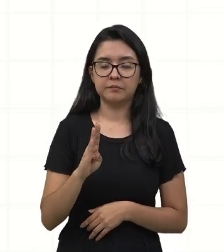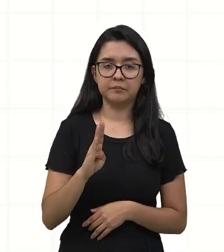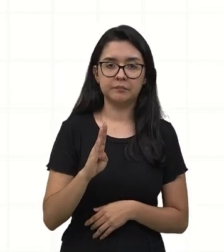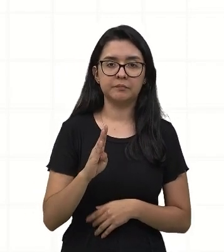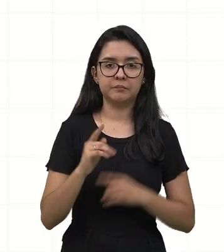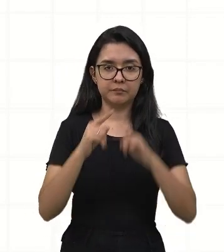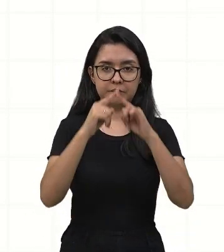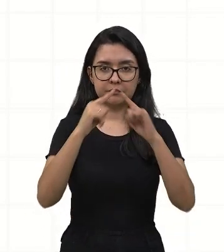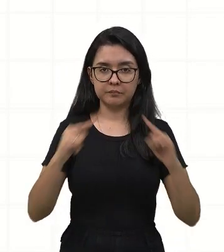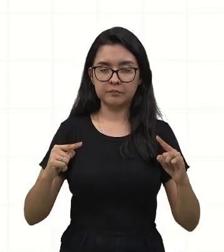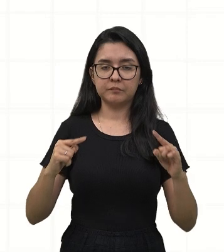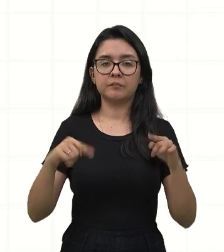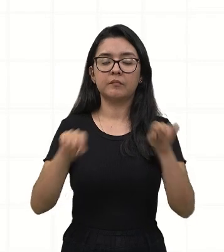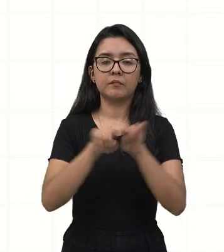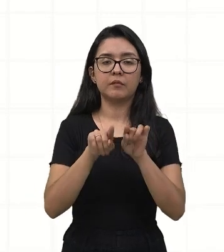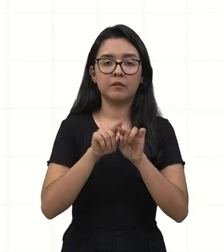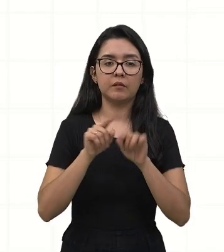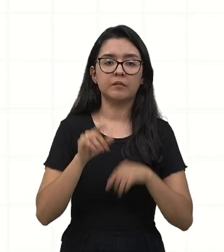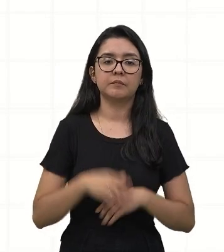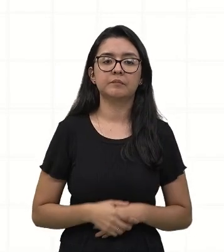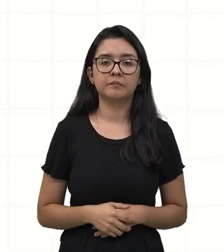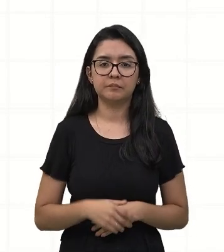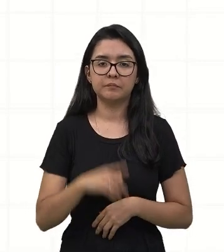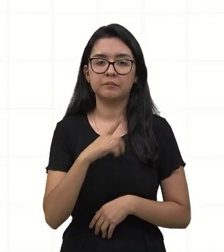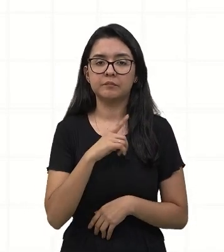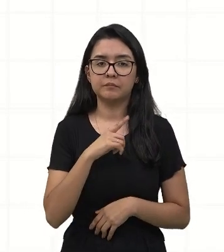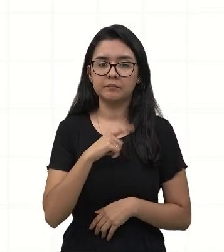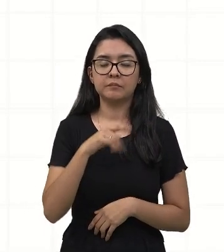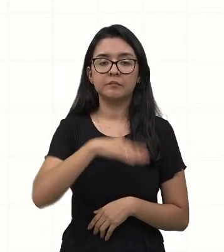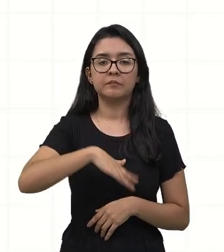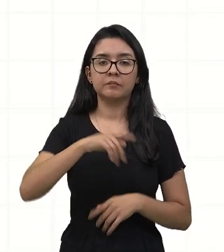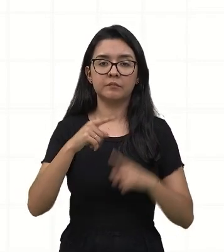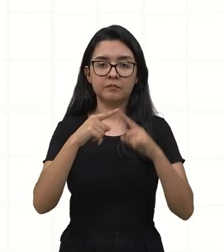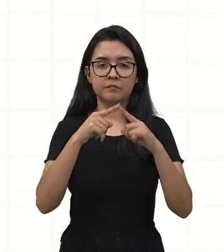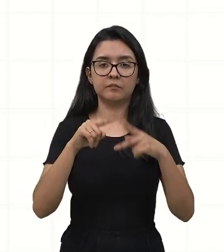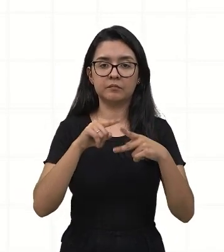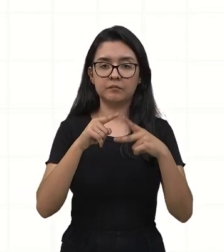legal? E o ângulo, na verdade, ele é o espaço compreendido